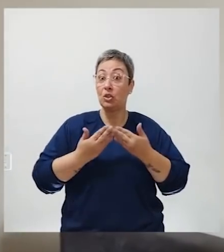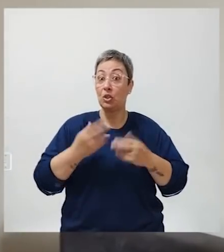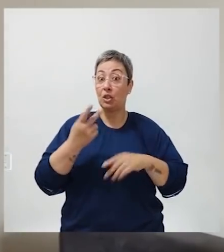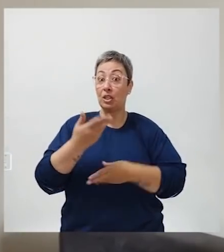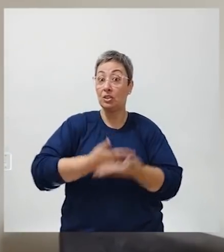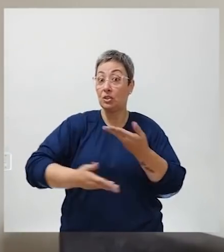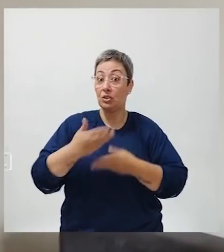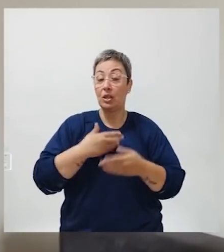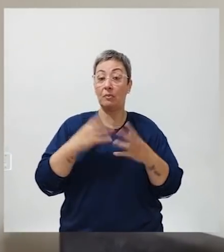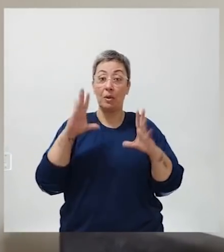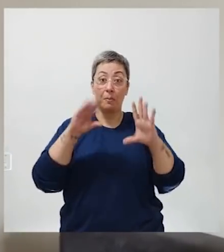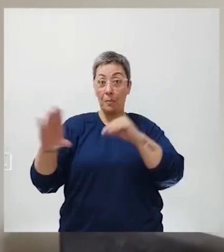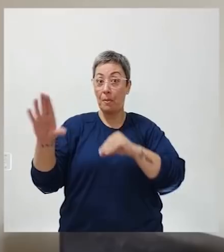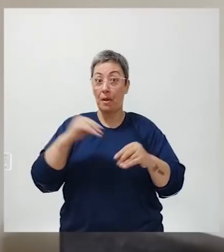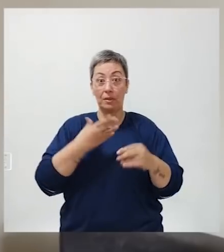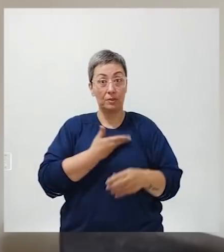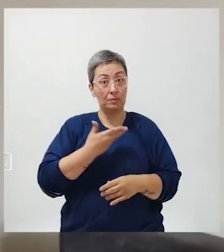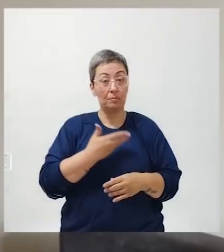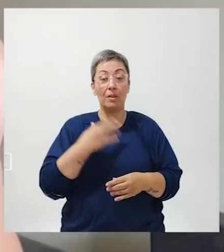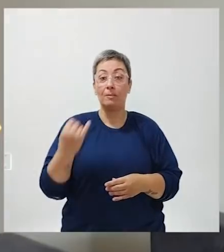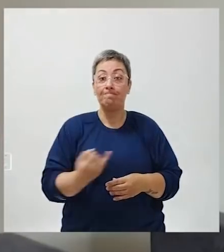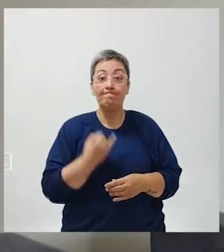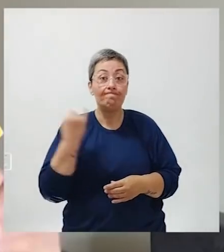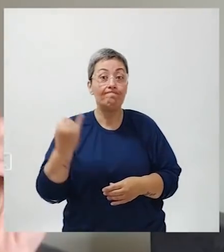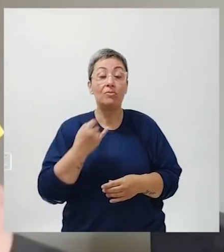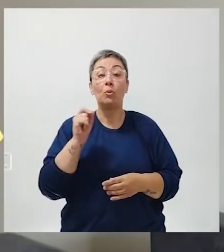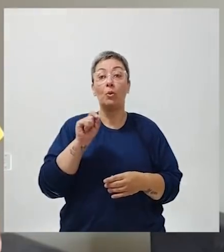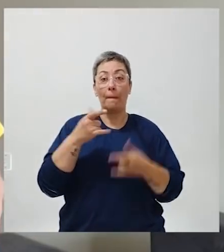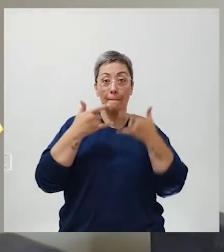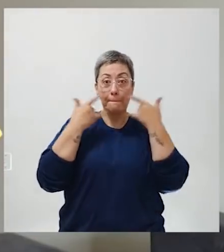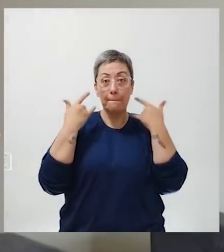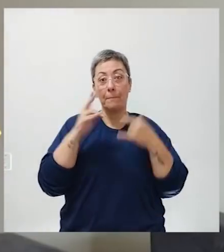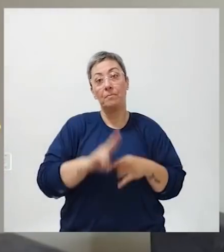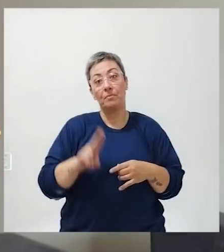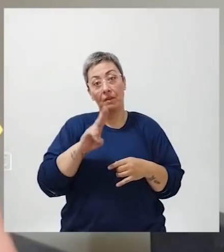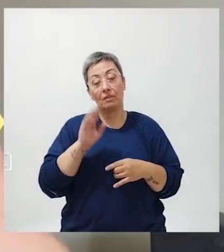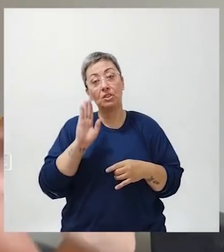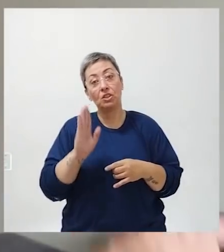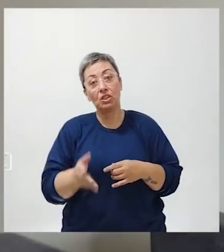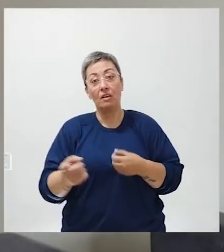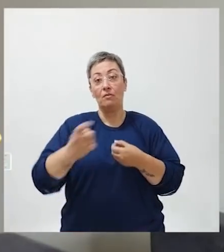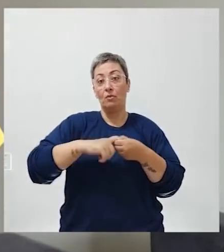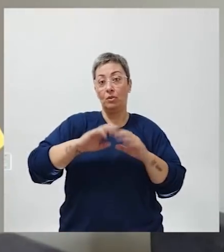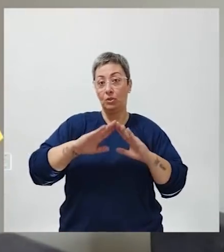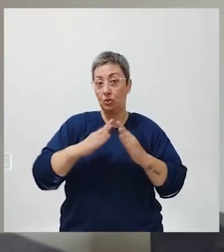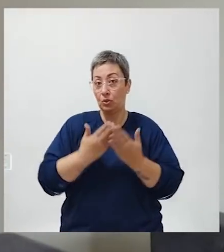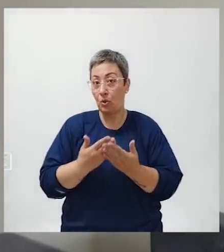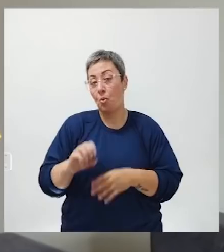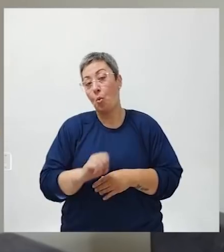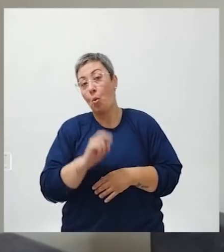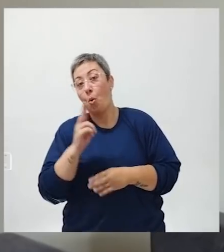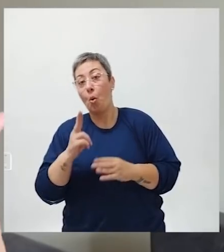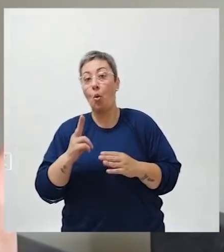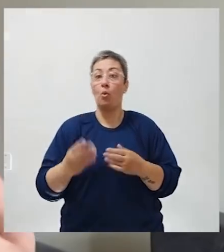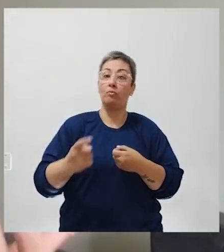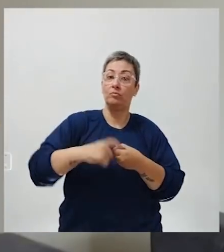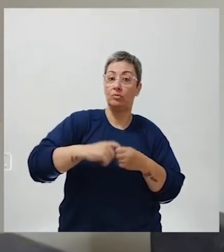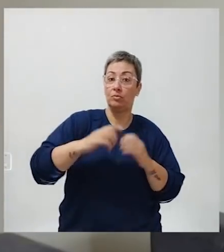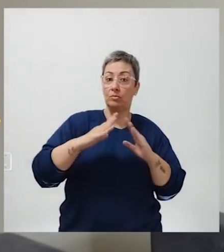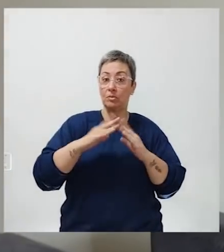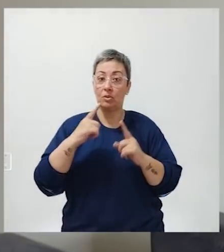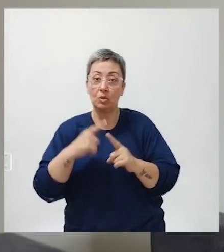nem ficar encostando na máscara do coleguinha. É muito importante usar a máscara. Se você já estiver voltando para a escola, se você estiver voltando